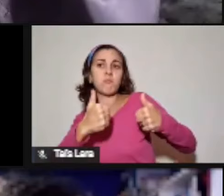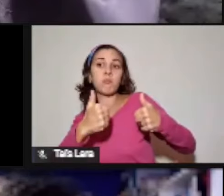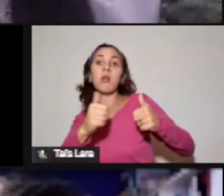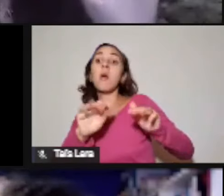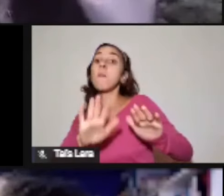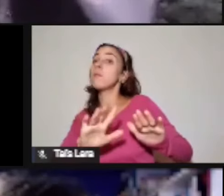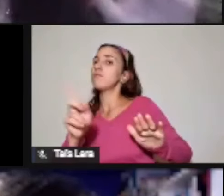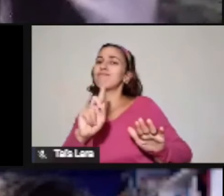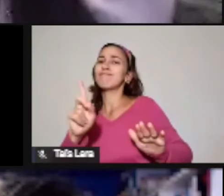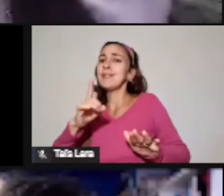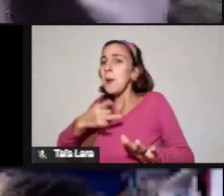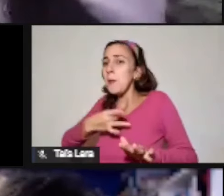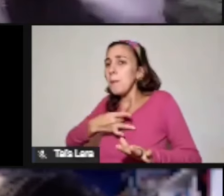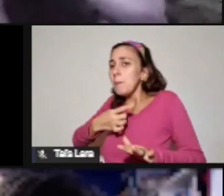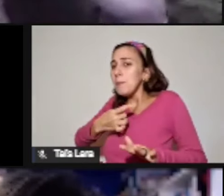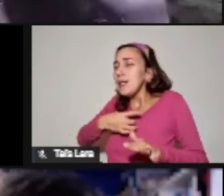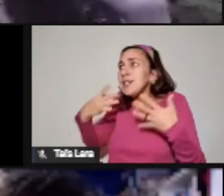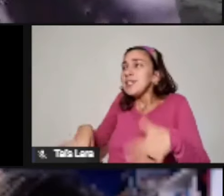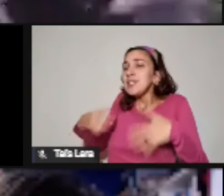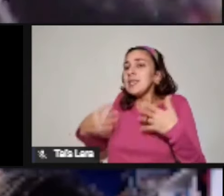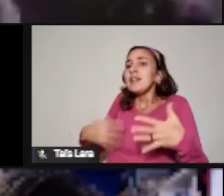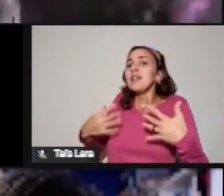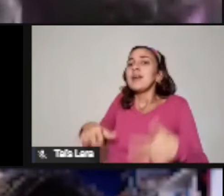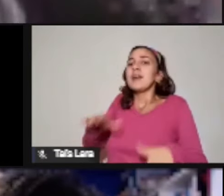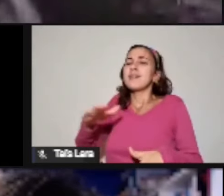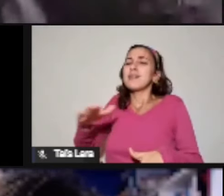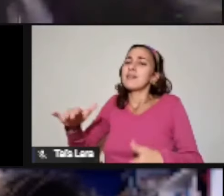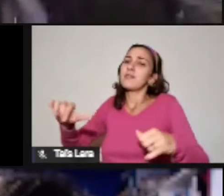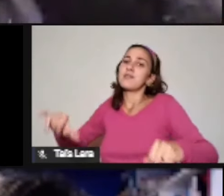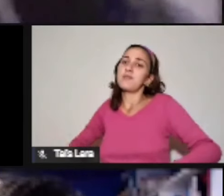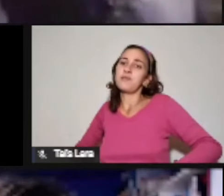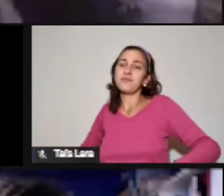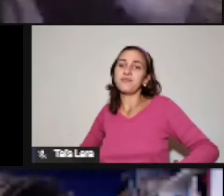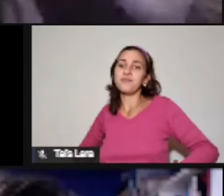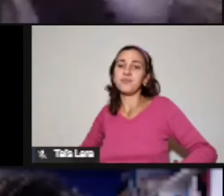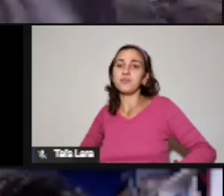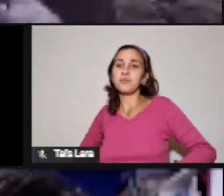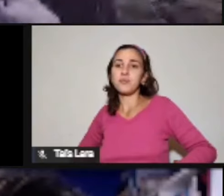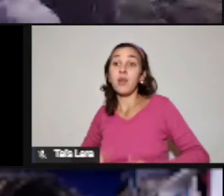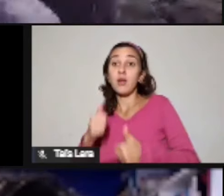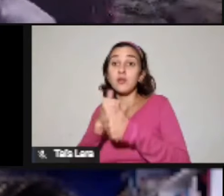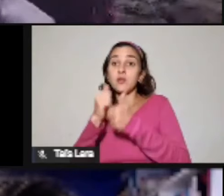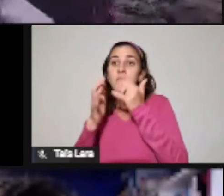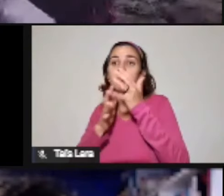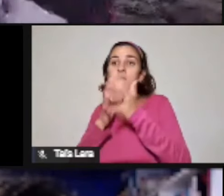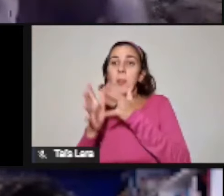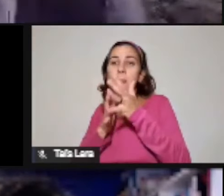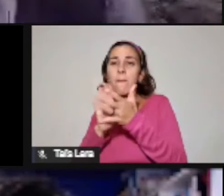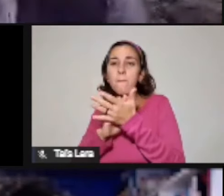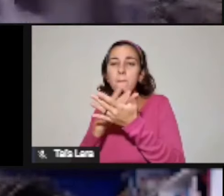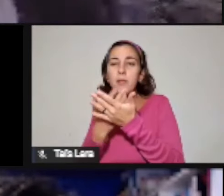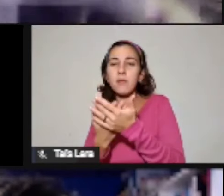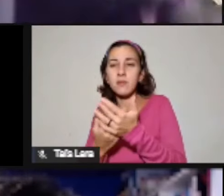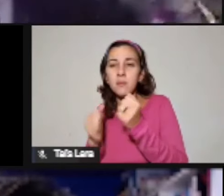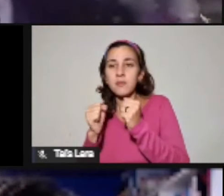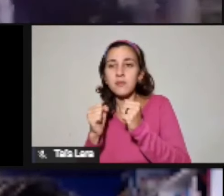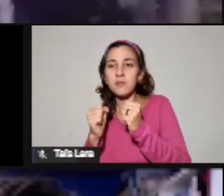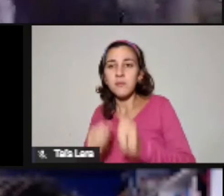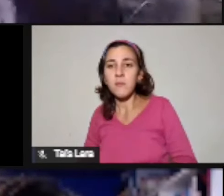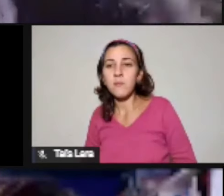para esse outro mito, né? De que o efeito da palmada seria, na verdade, educativo. Que o efeito